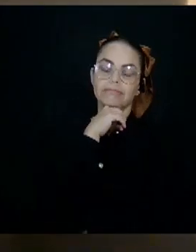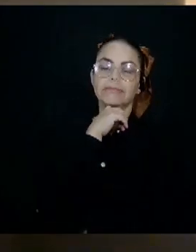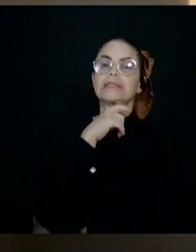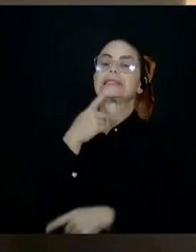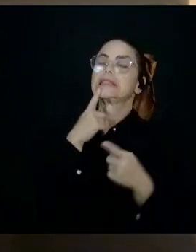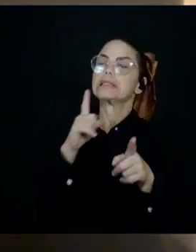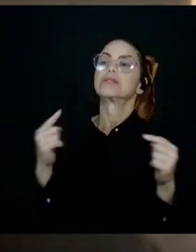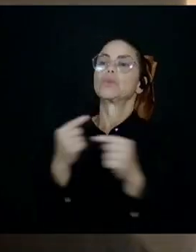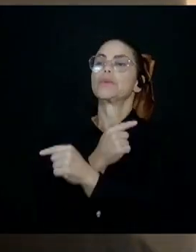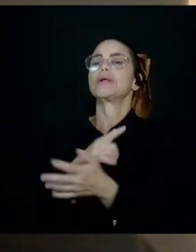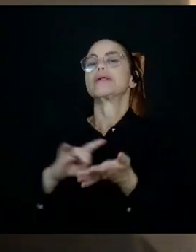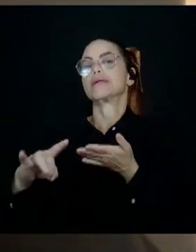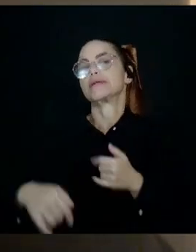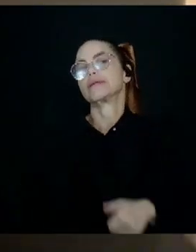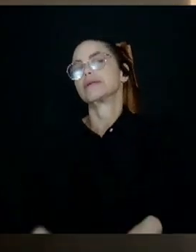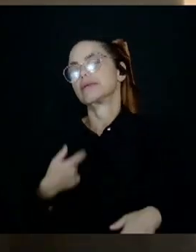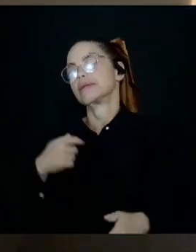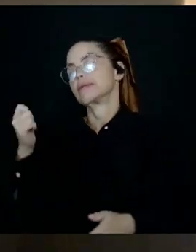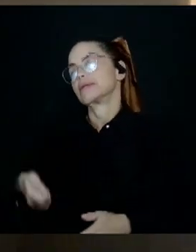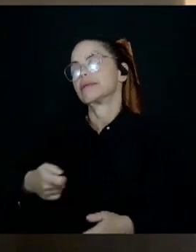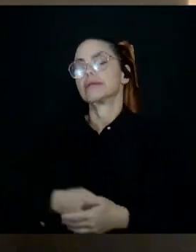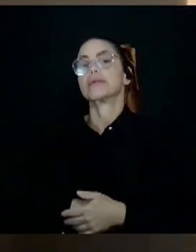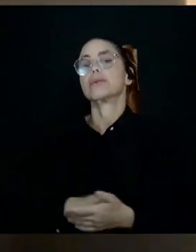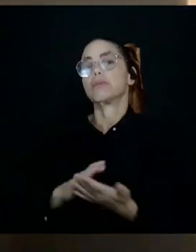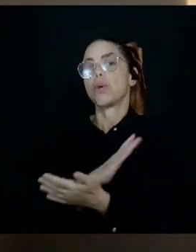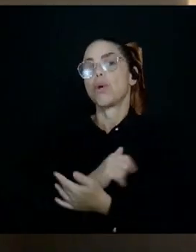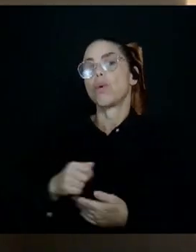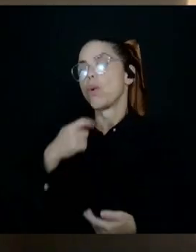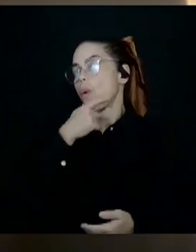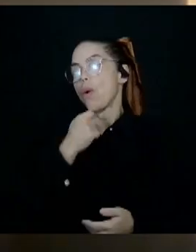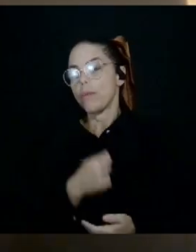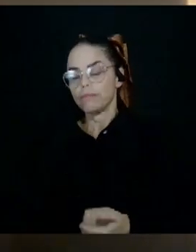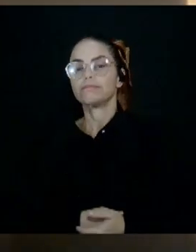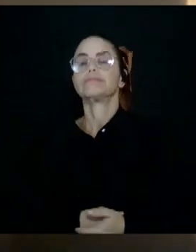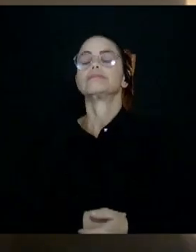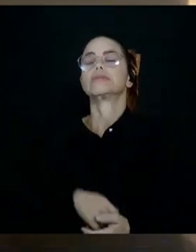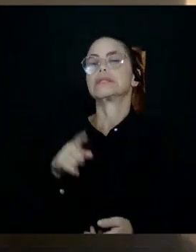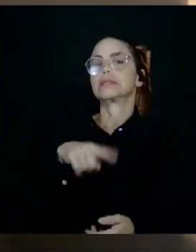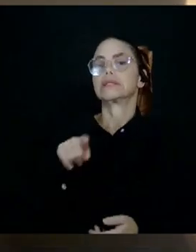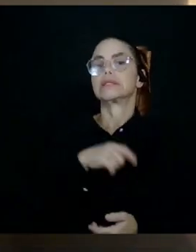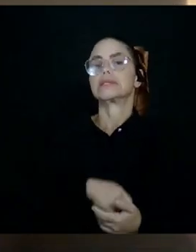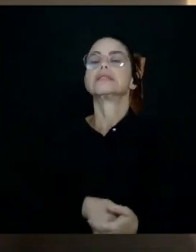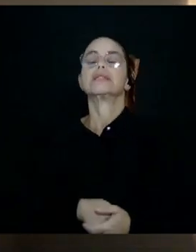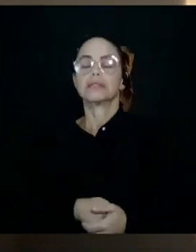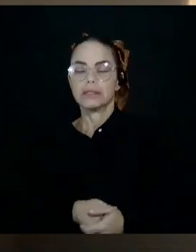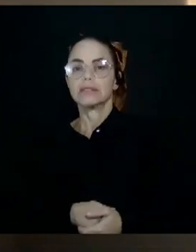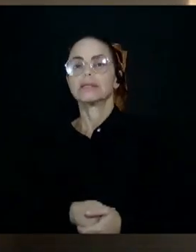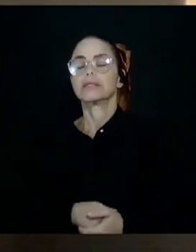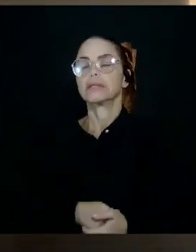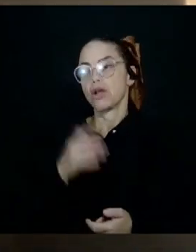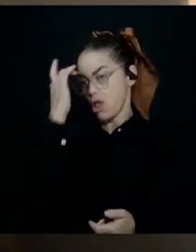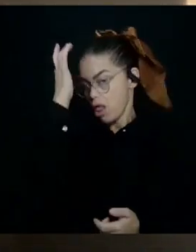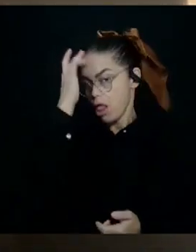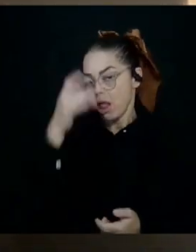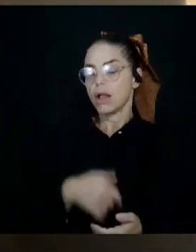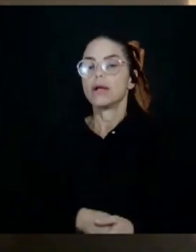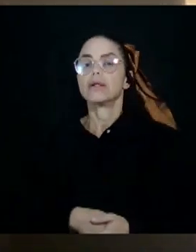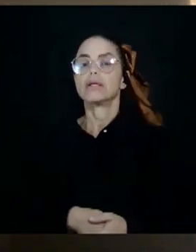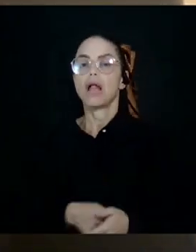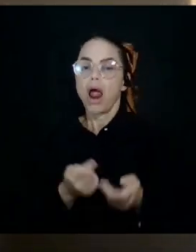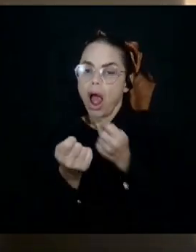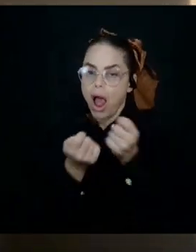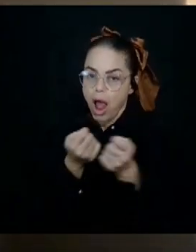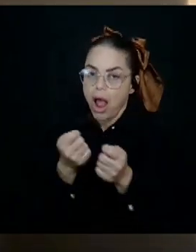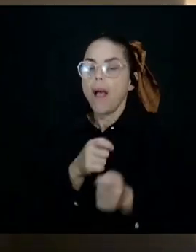é imposto por alguns homens. Porque a gente fala muito sobre. É muito fácil você controlar pessoas quando você